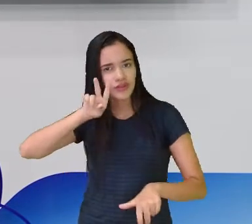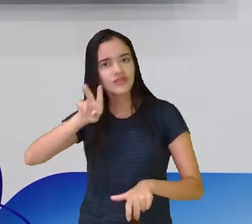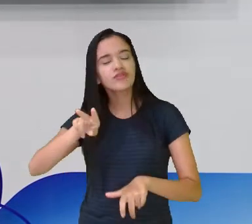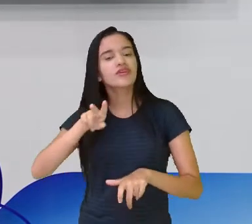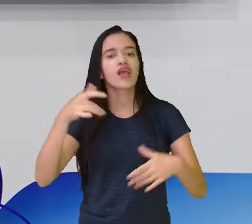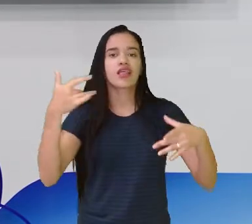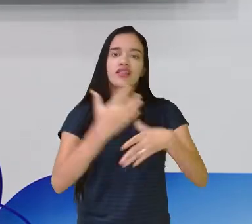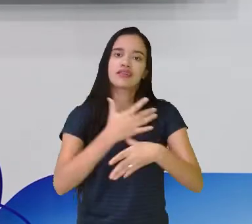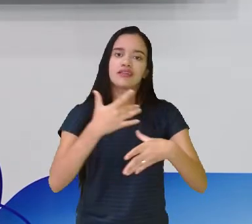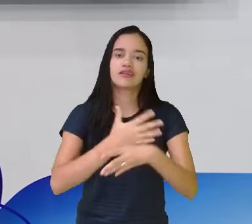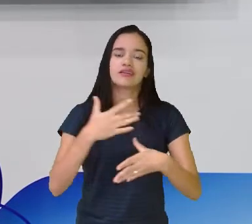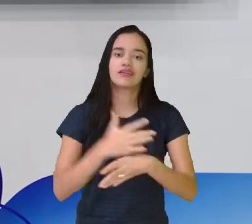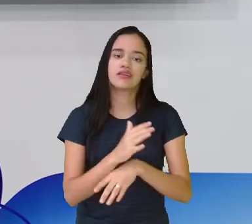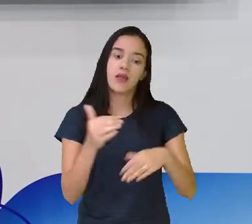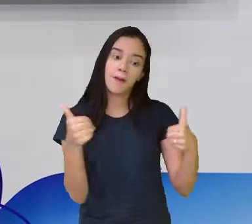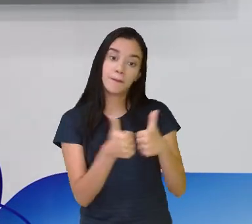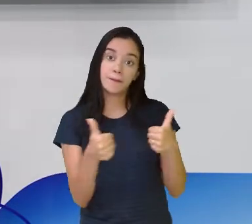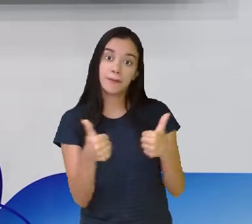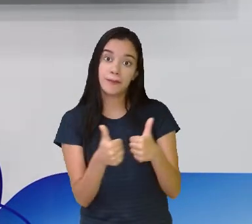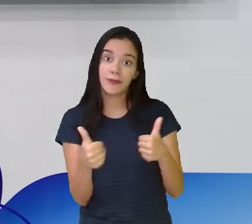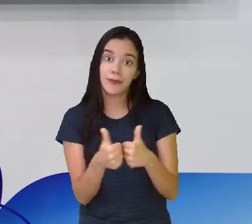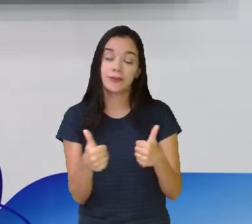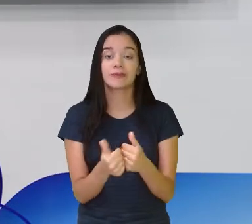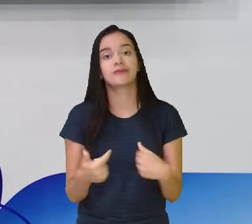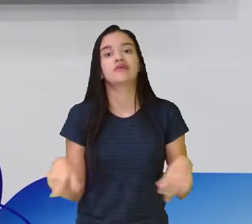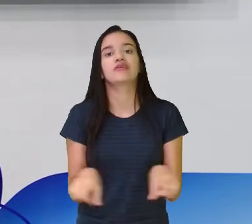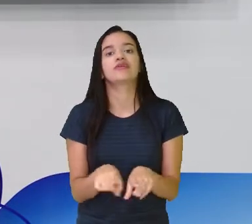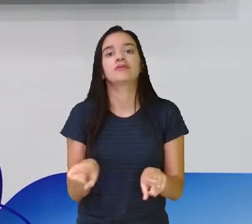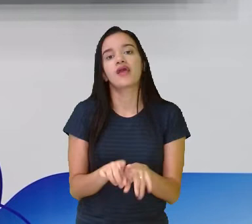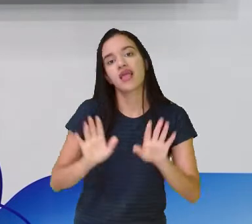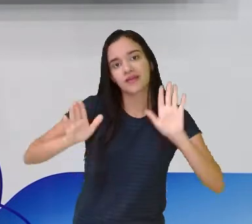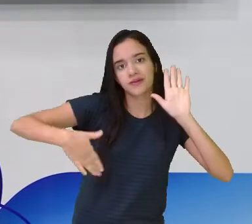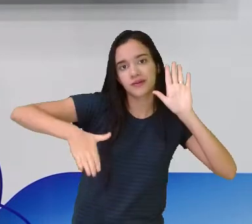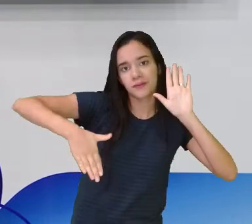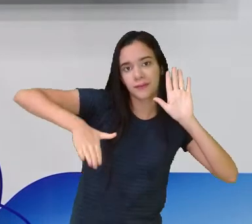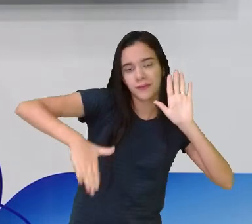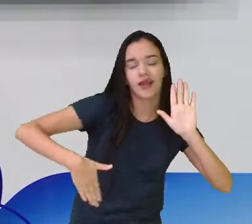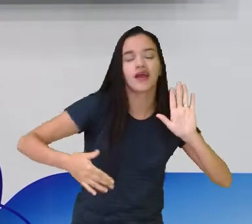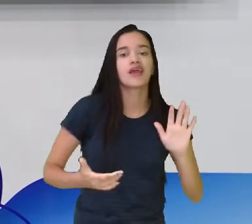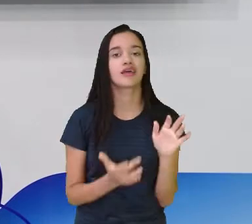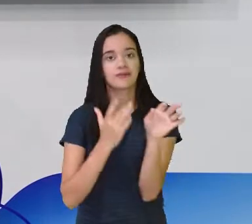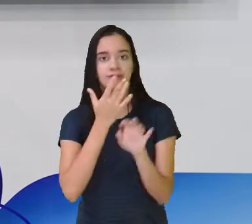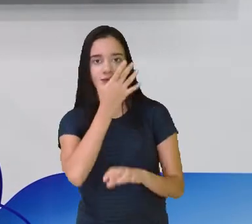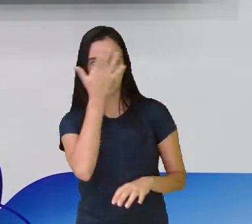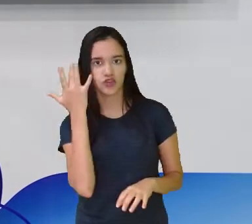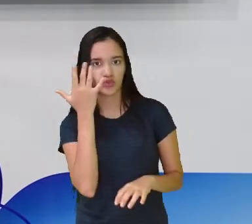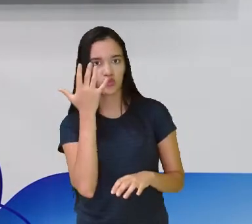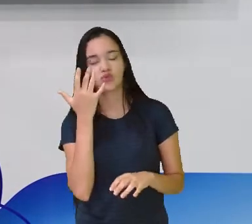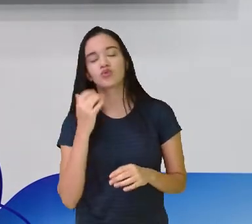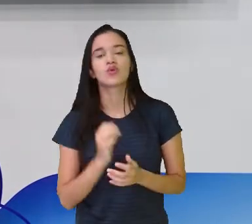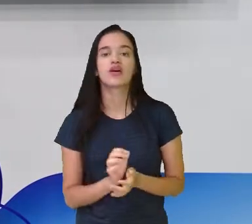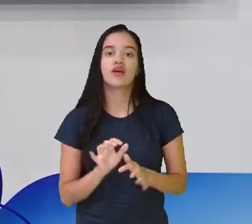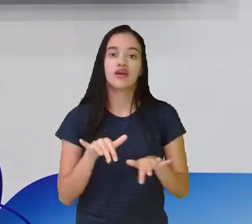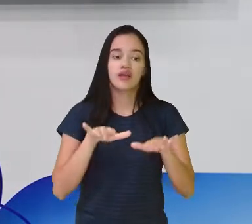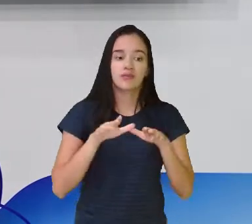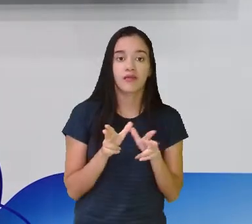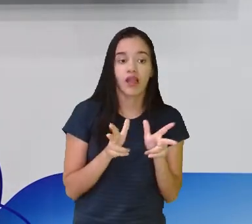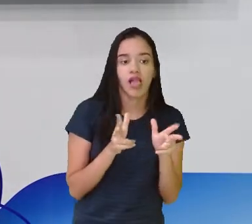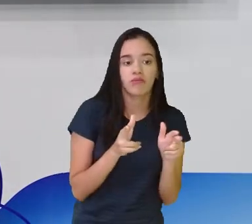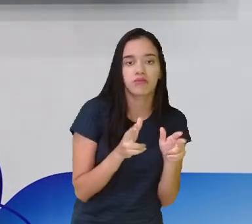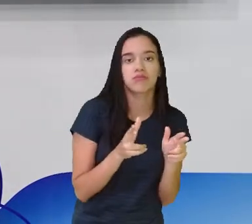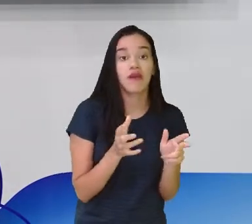nas cidades, próximo também de praias, áreas costeiras, as pessoas que pegam ali no mangue os caranguejos, né,